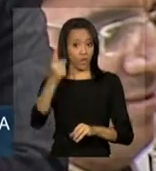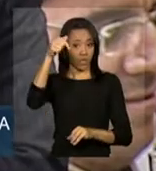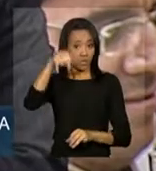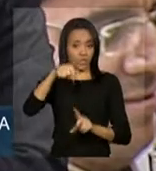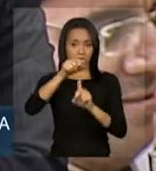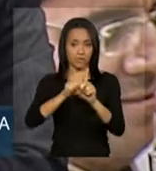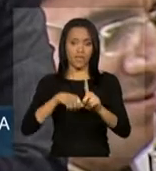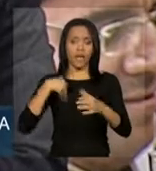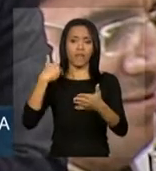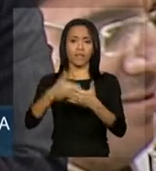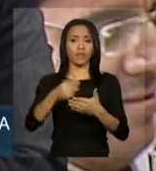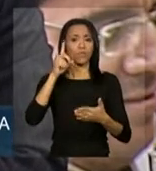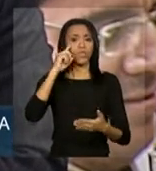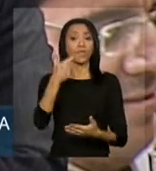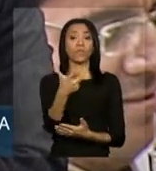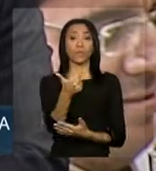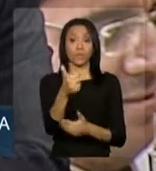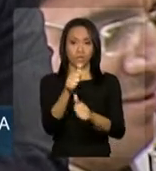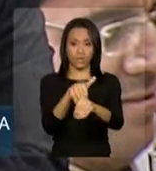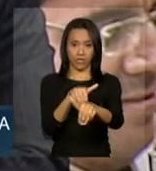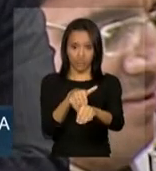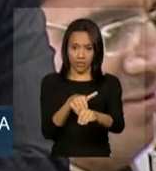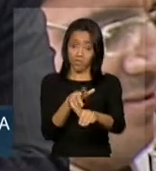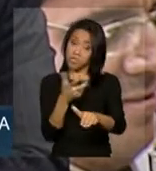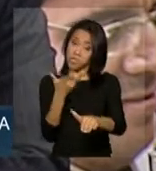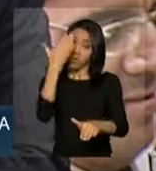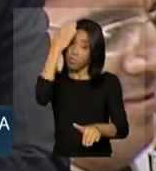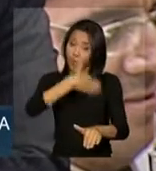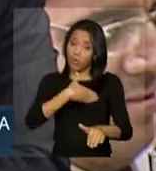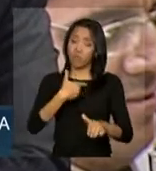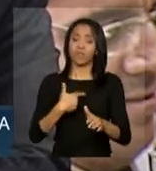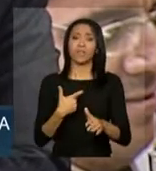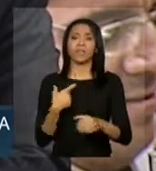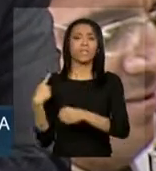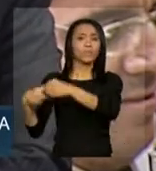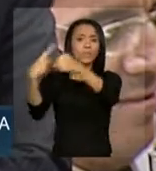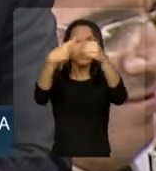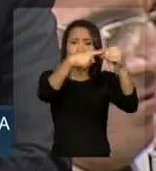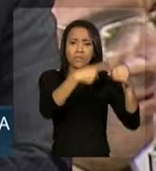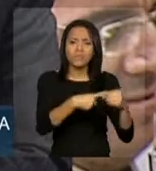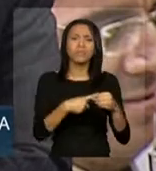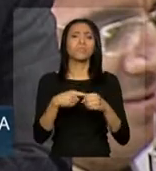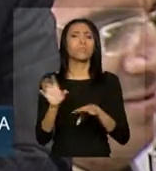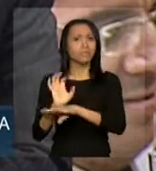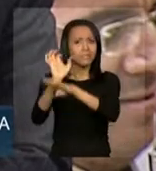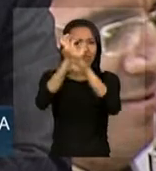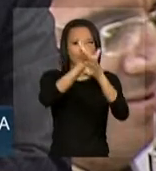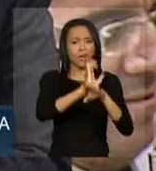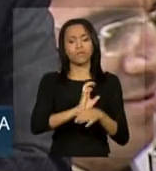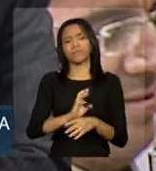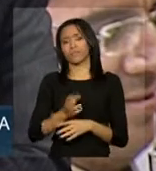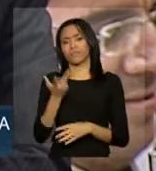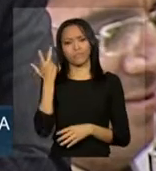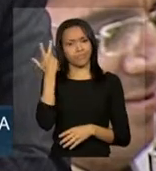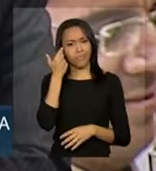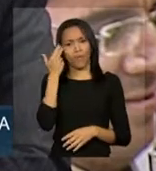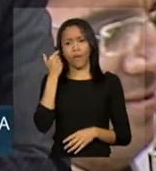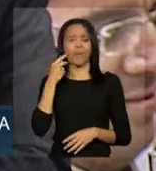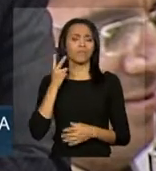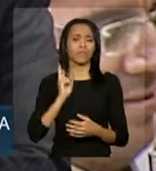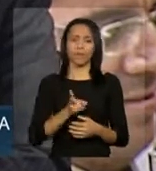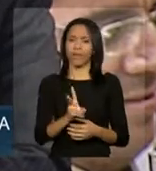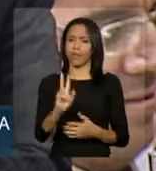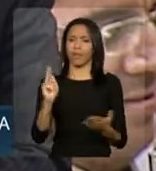eles têm até o dia 12 de Setembro né E só revela um drama que os municípios estados têm cotidianamente quando fazem um processo de